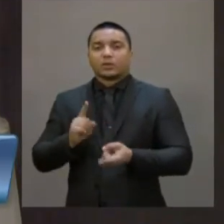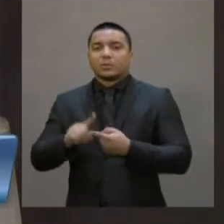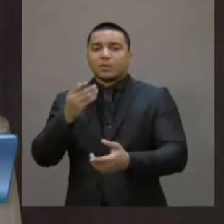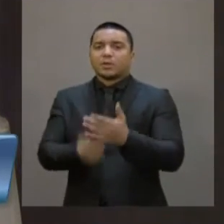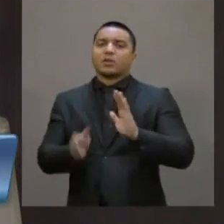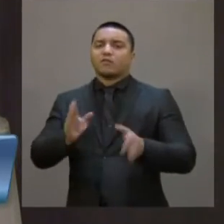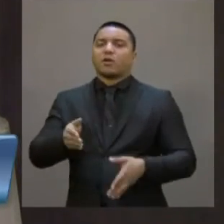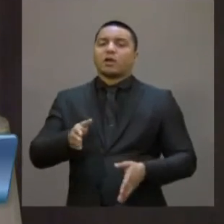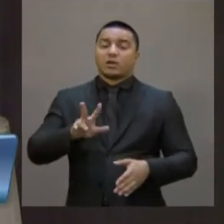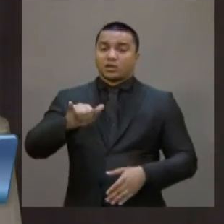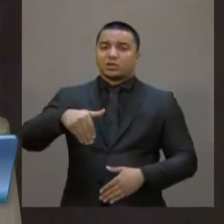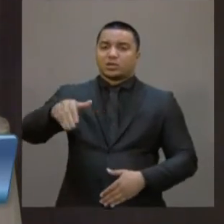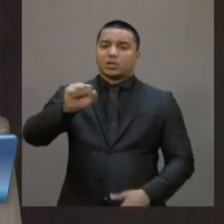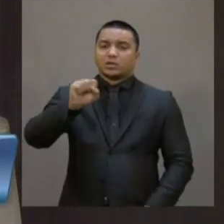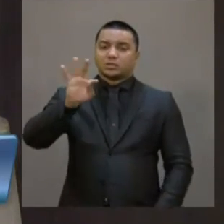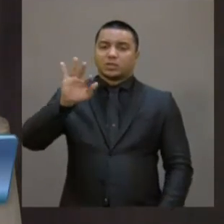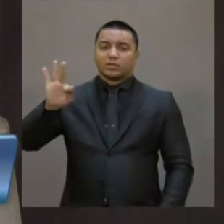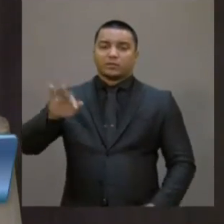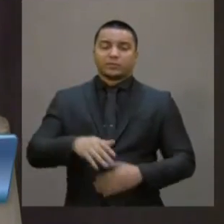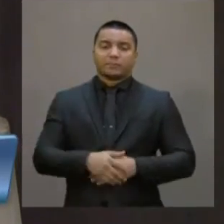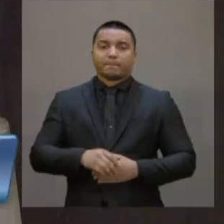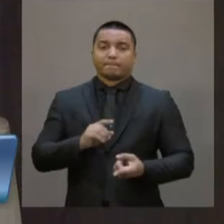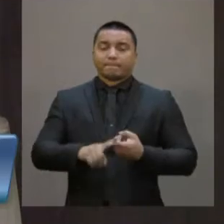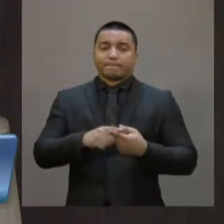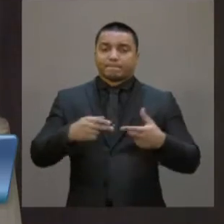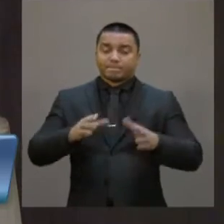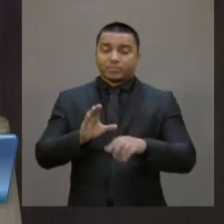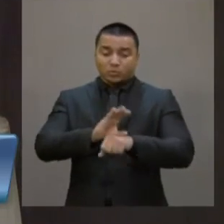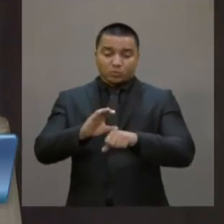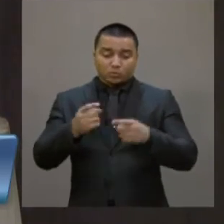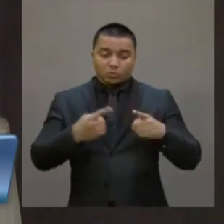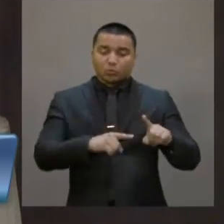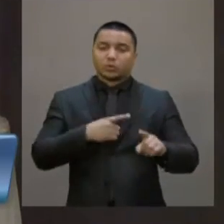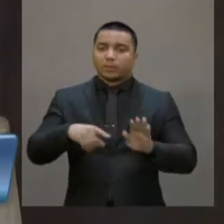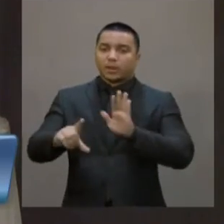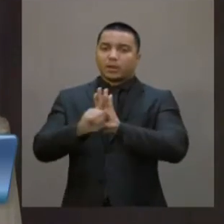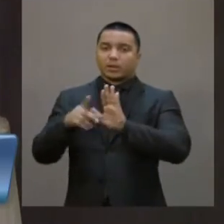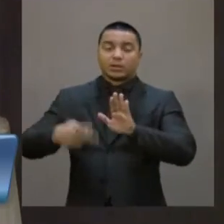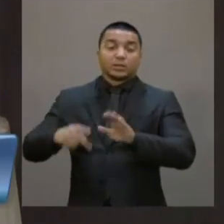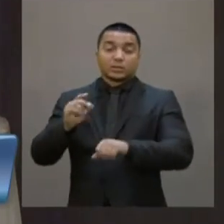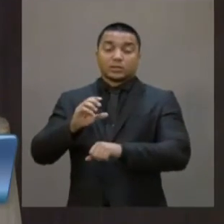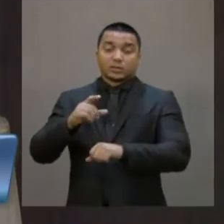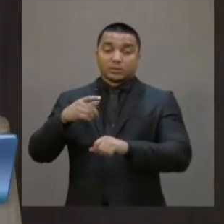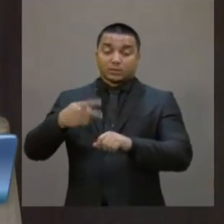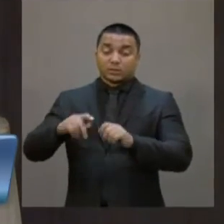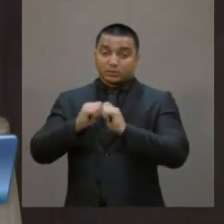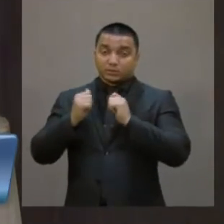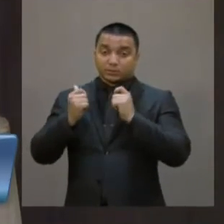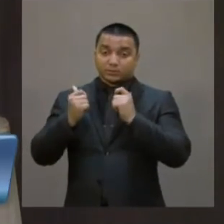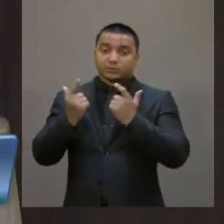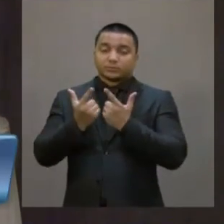no STF. Fizeram uma ação direta de constitucionalidade contra a nossa lei, aqui, lá no